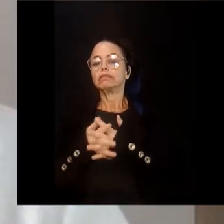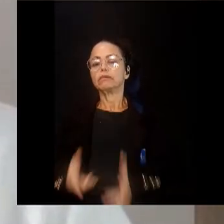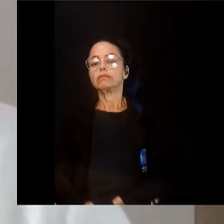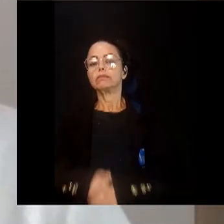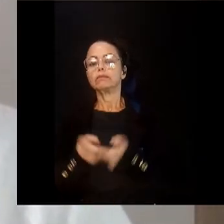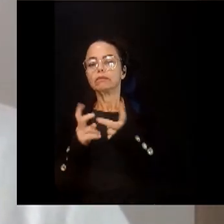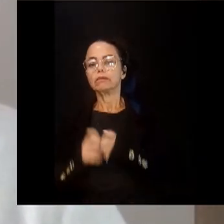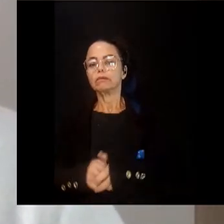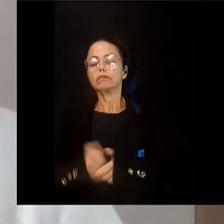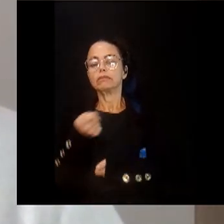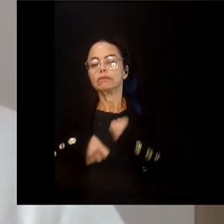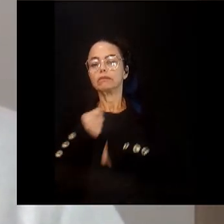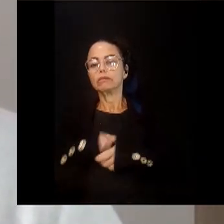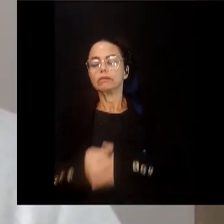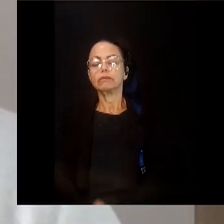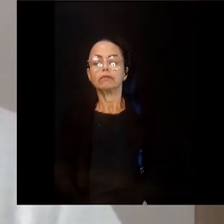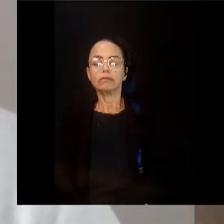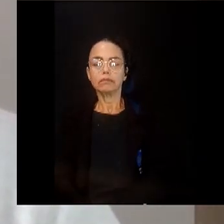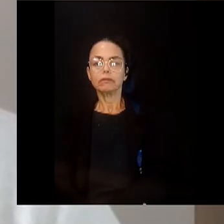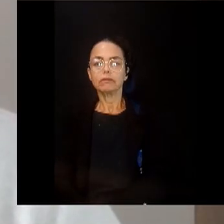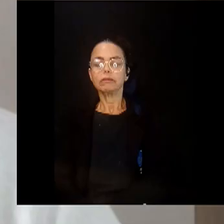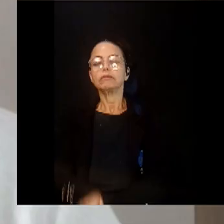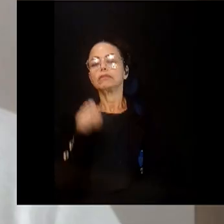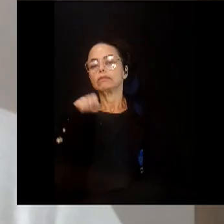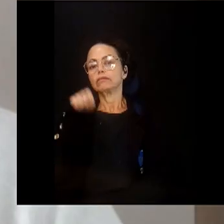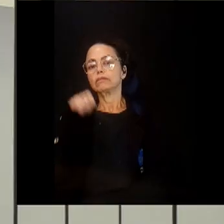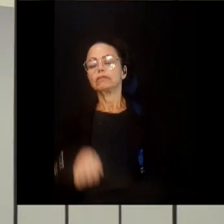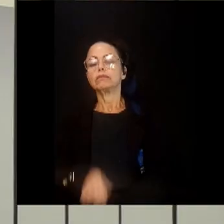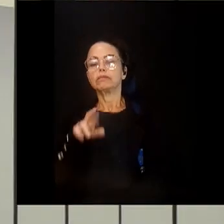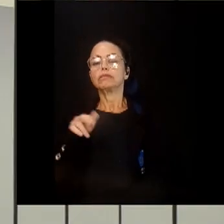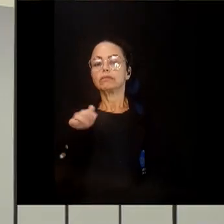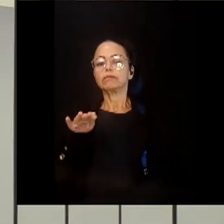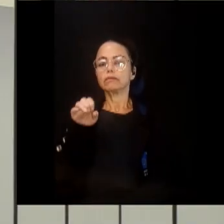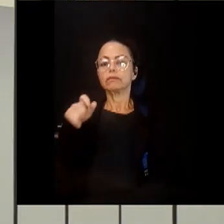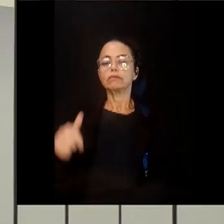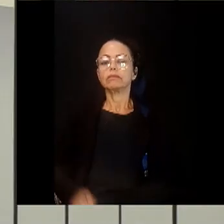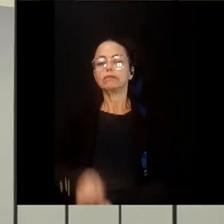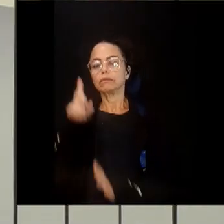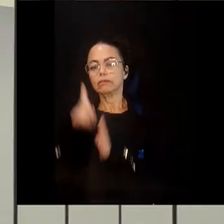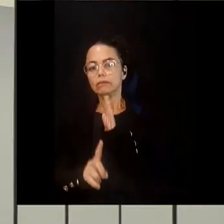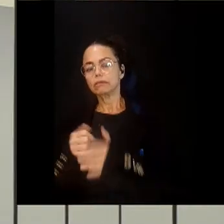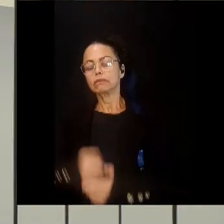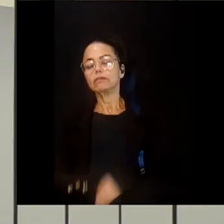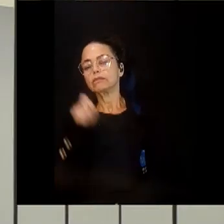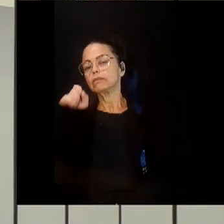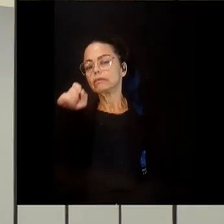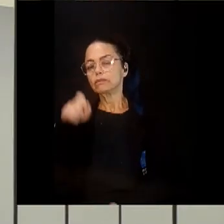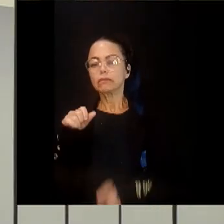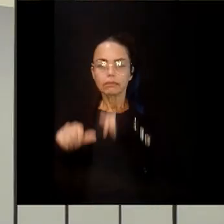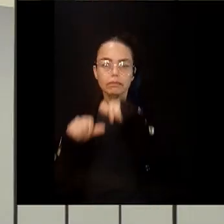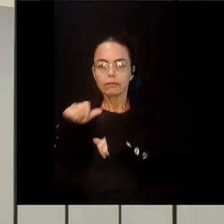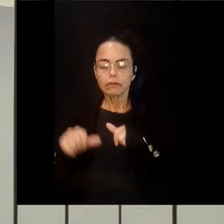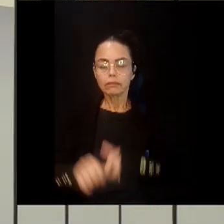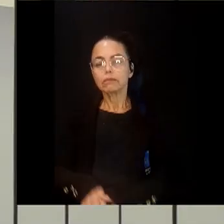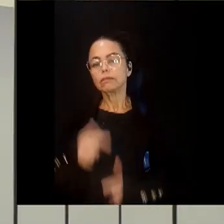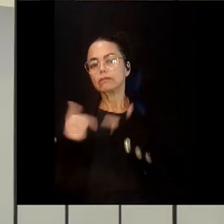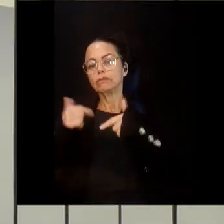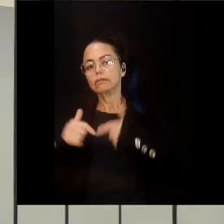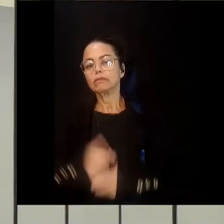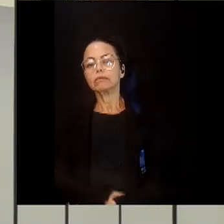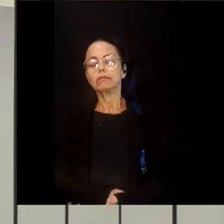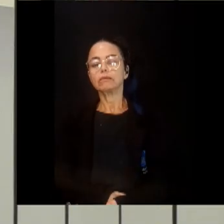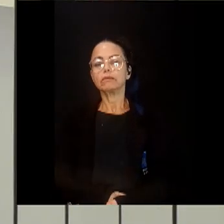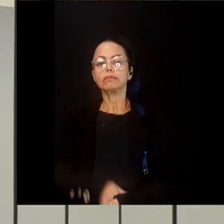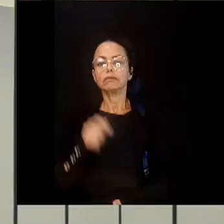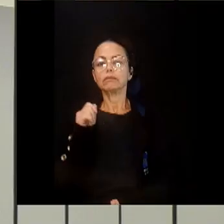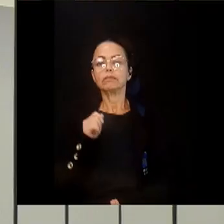negócios. Sem dúvida. Rafael, sobre direitos, né? O que muda para o trabalhador com essa atualização? E eu